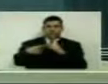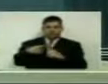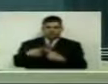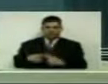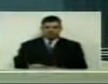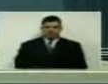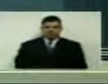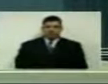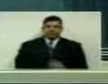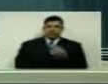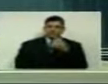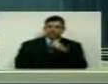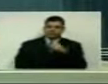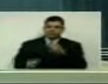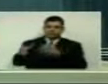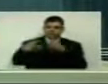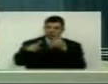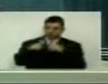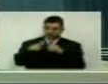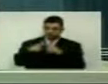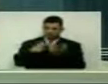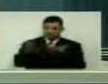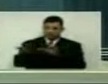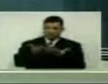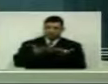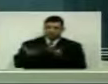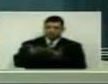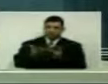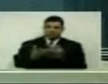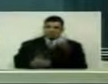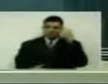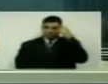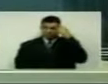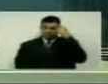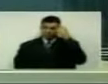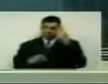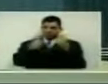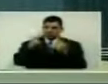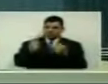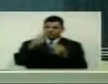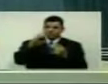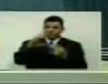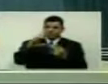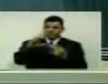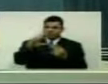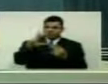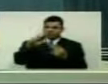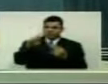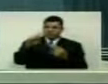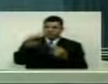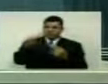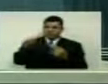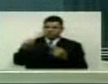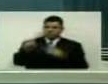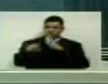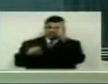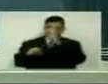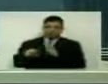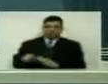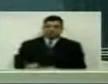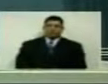Portanto, esse escândalo deve servir de reflexão a toda a classe política